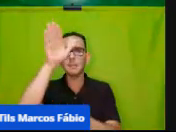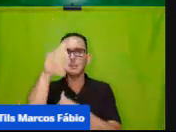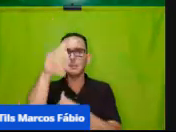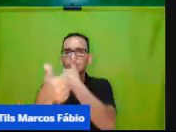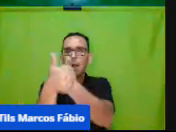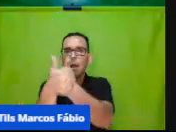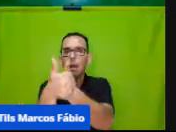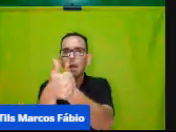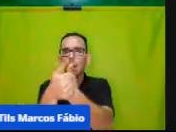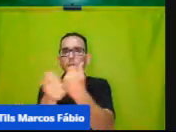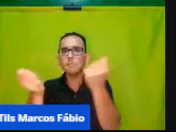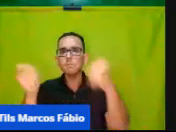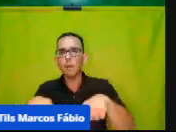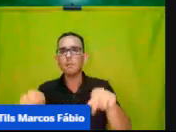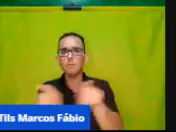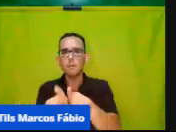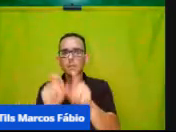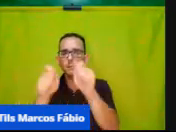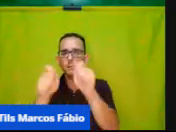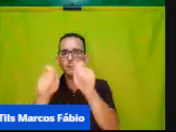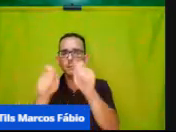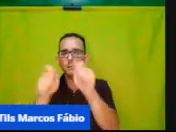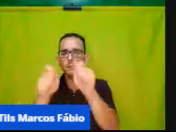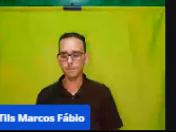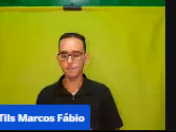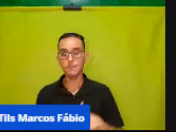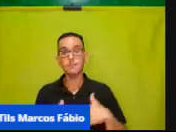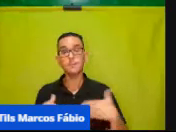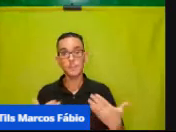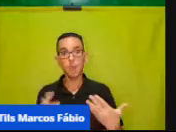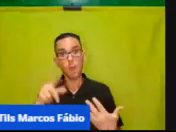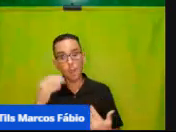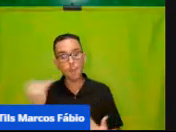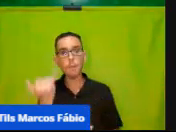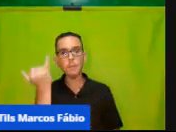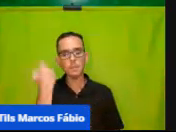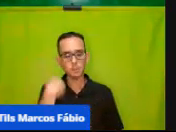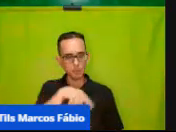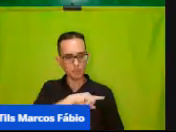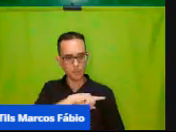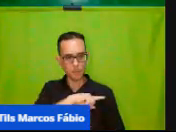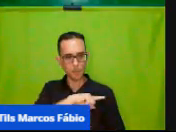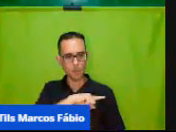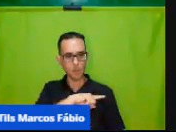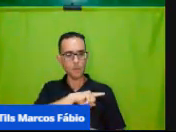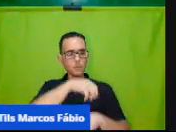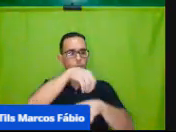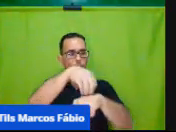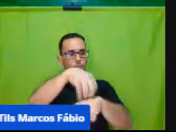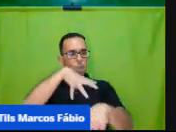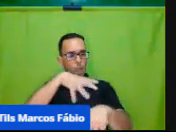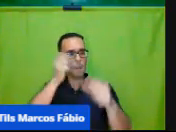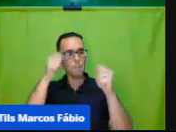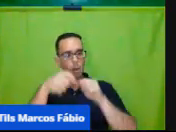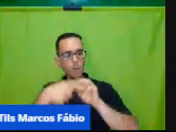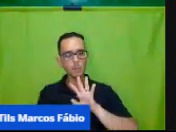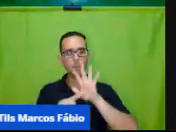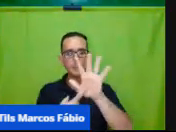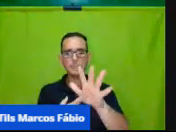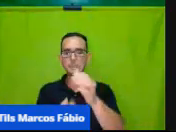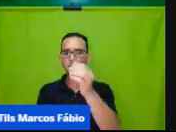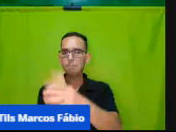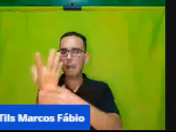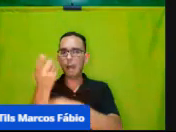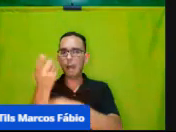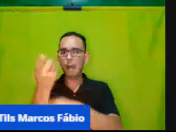sala de aula, né? Então, isso é muito importante para a gente e o reflexo disso pode aparecer nesses materiais, né?